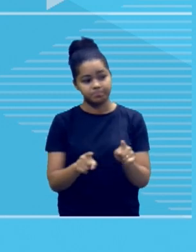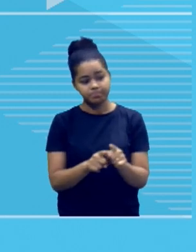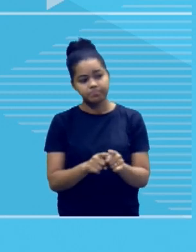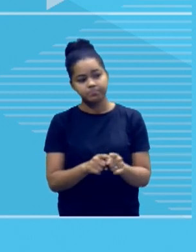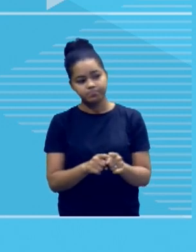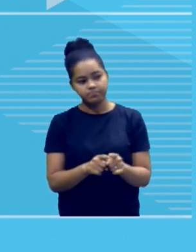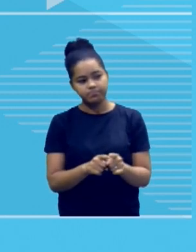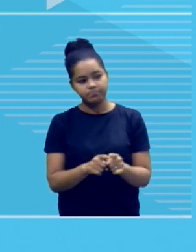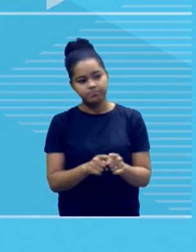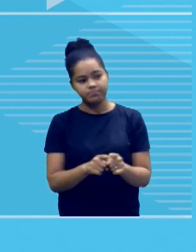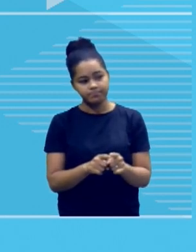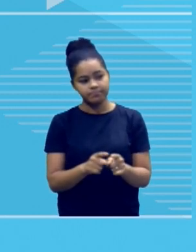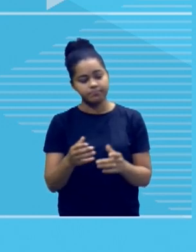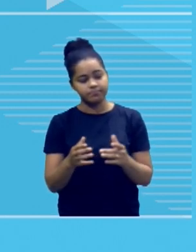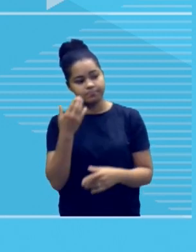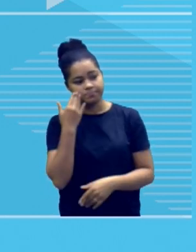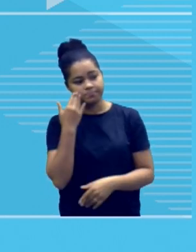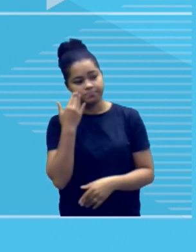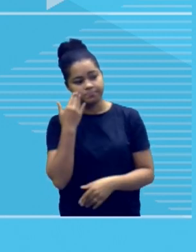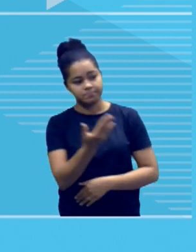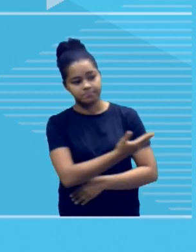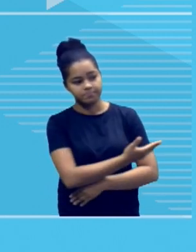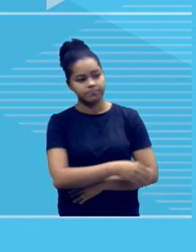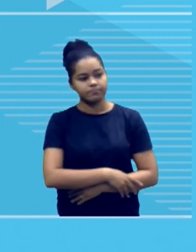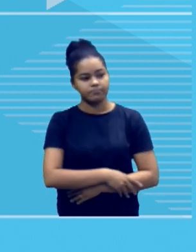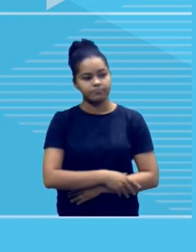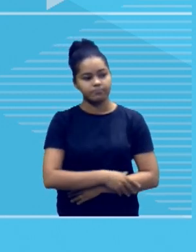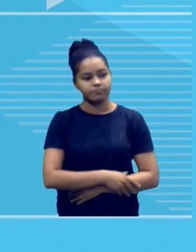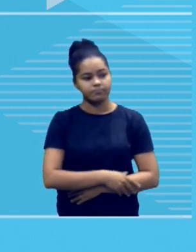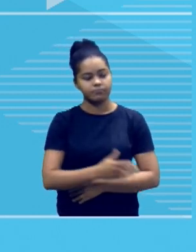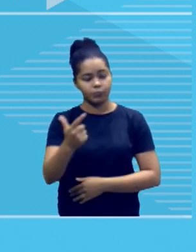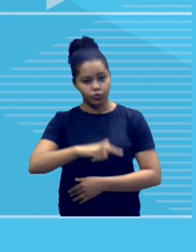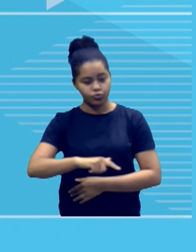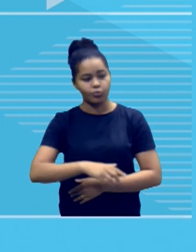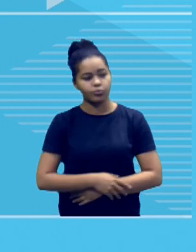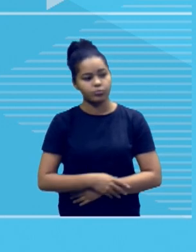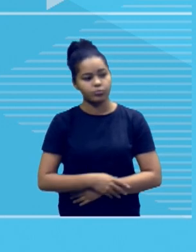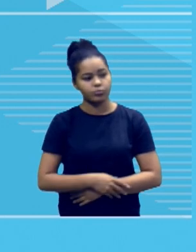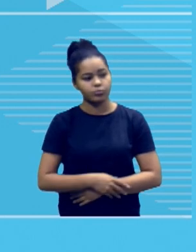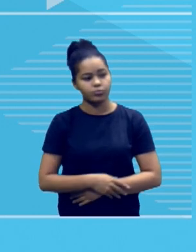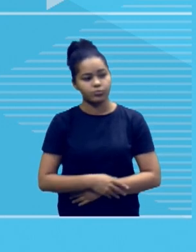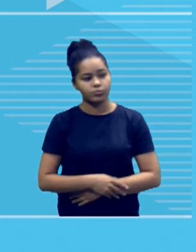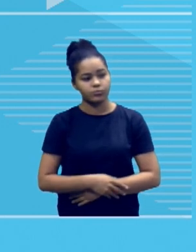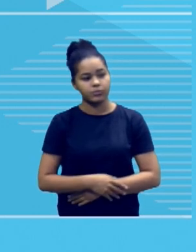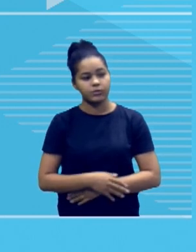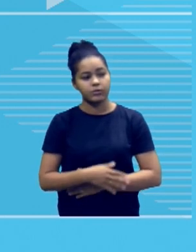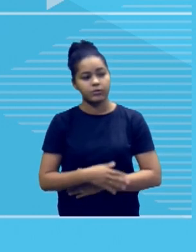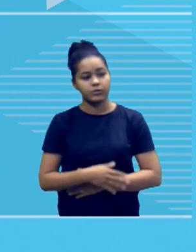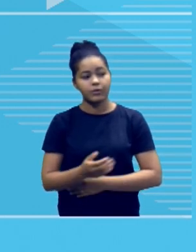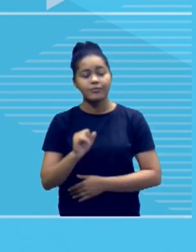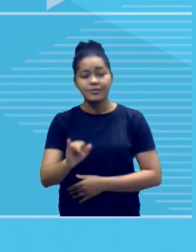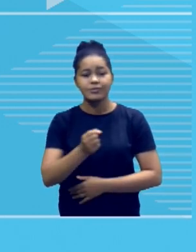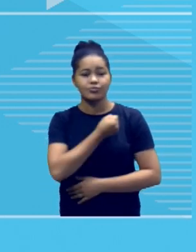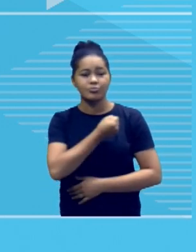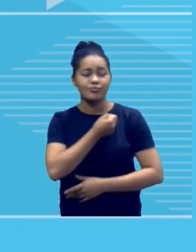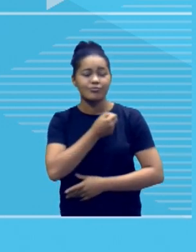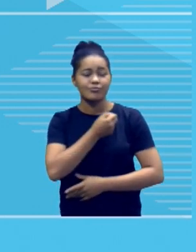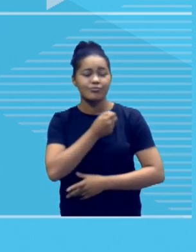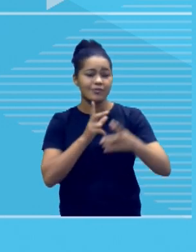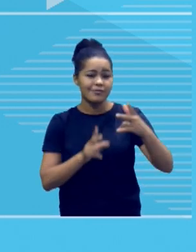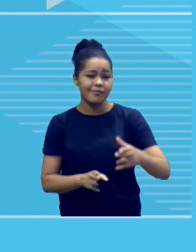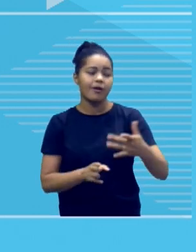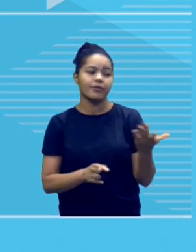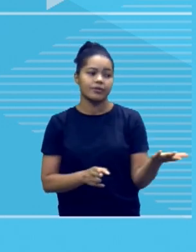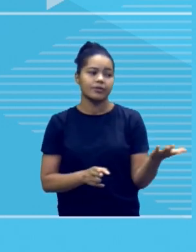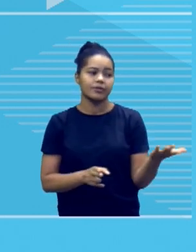um dois três quatro quinto o quinto composto um dois três quatro se a mesma numeração é o mesmo composto